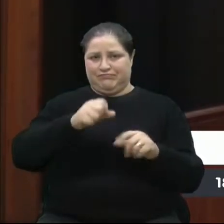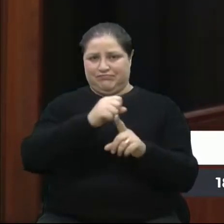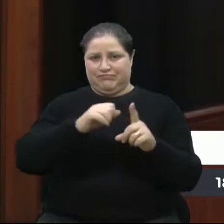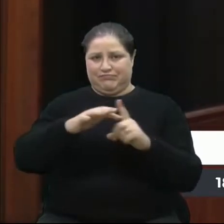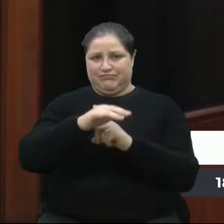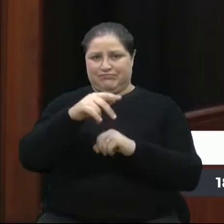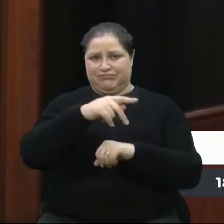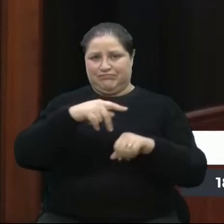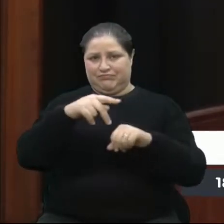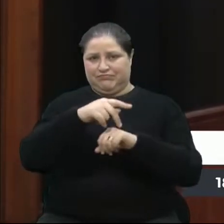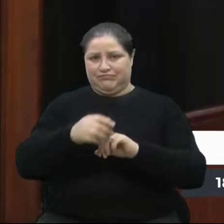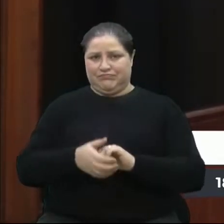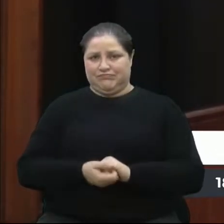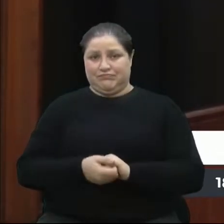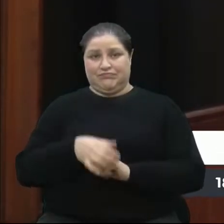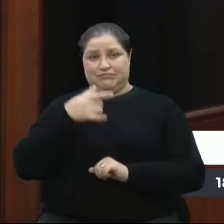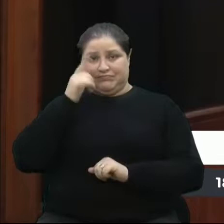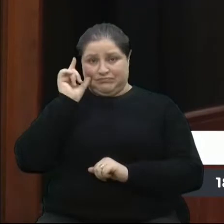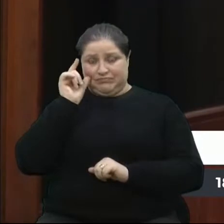no mercado,